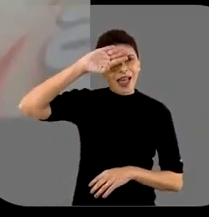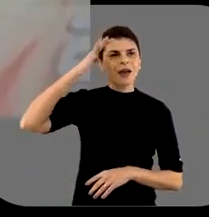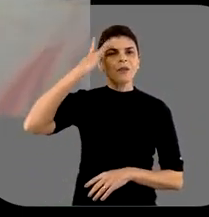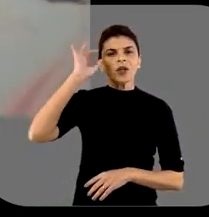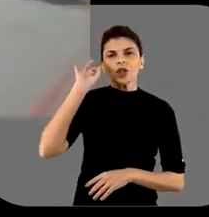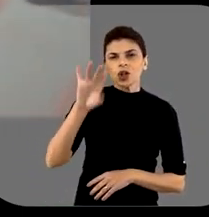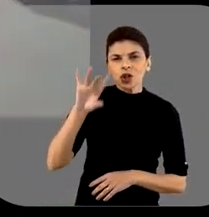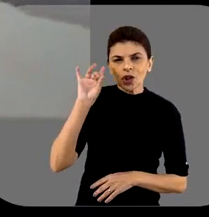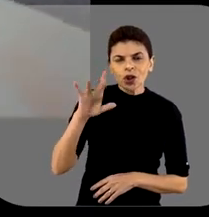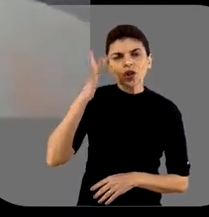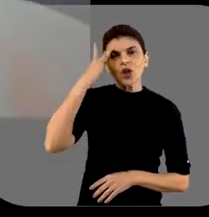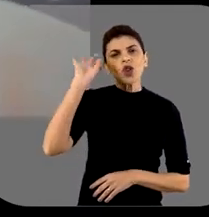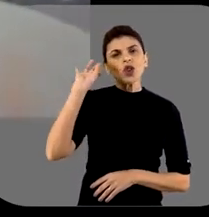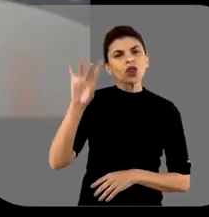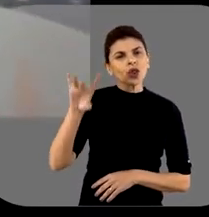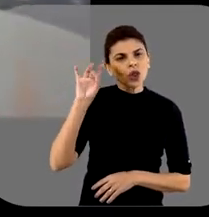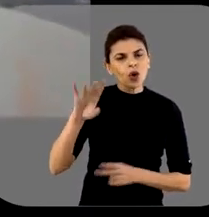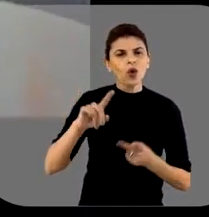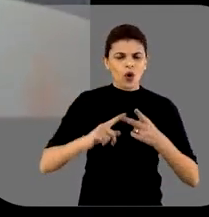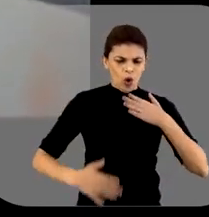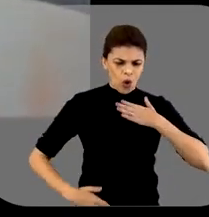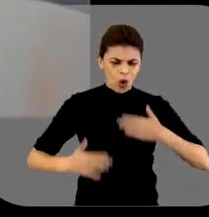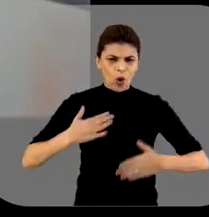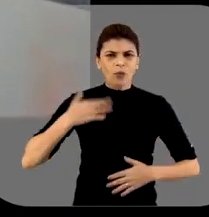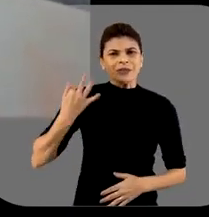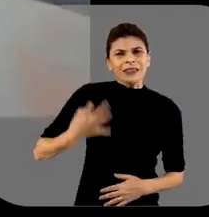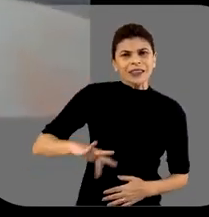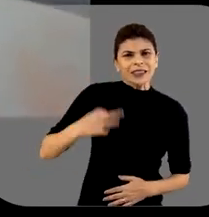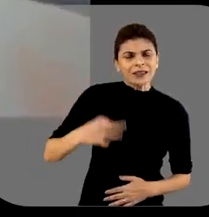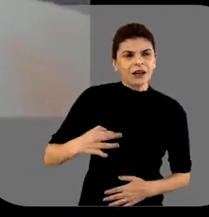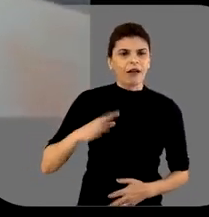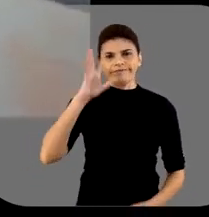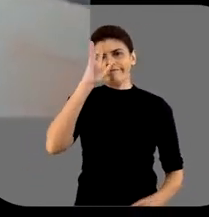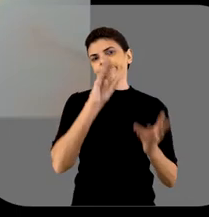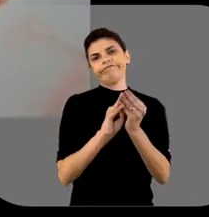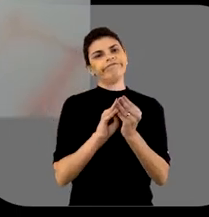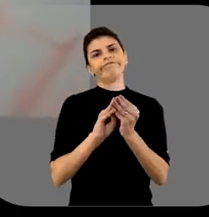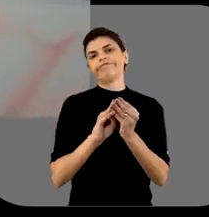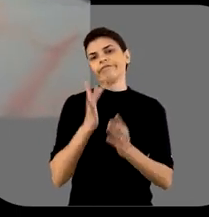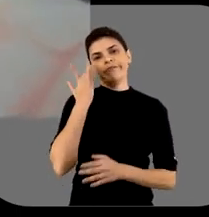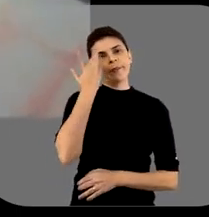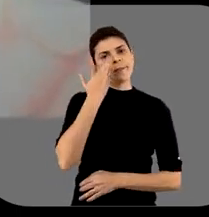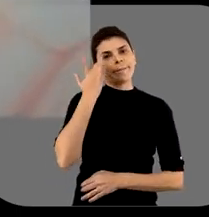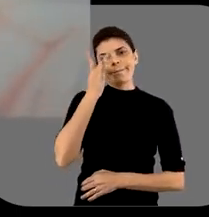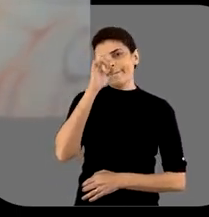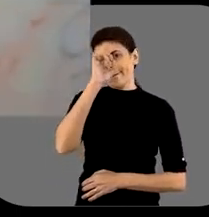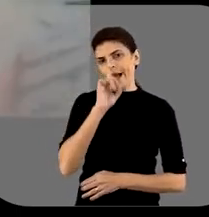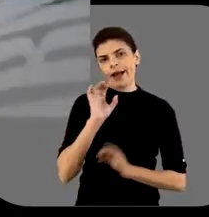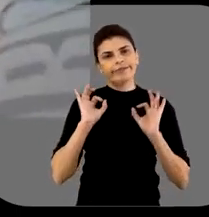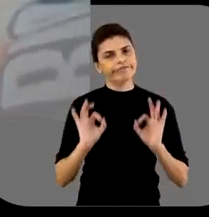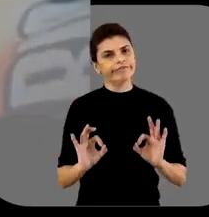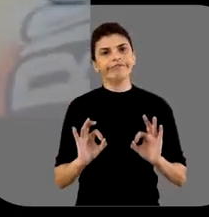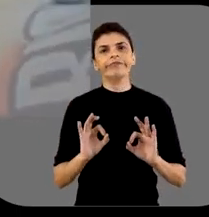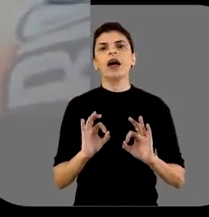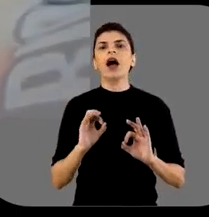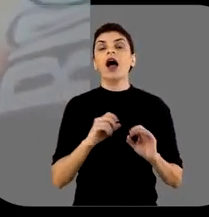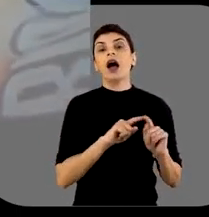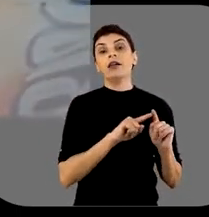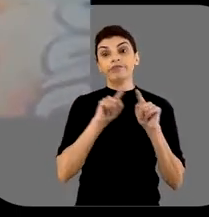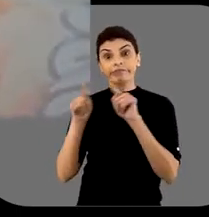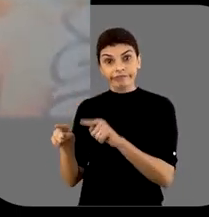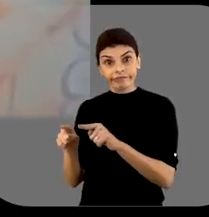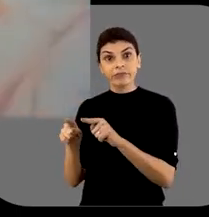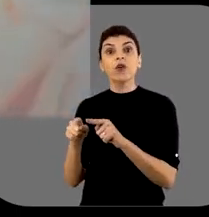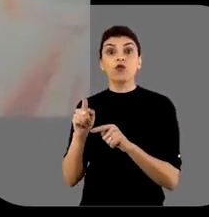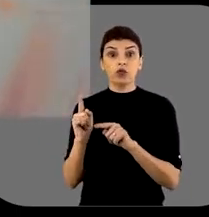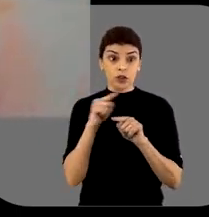com dor, com o corpo todo. Aí eu pensei assim, é malária mesmo. Aí colhi lâmina, aí eu levei pra Cachoeira Porteira,